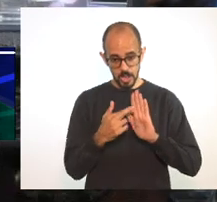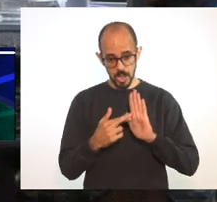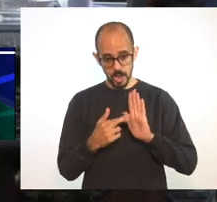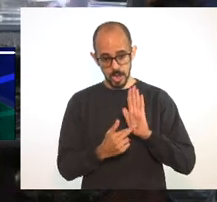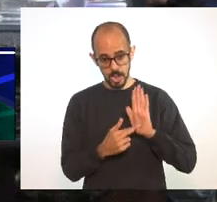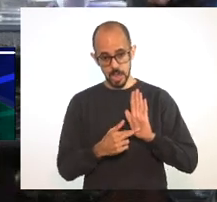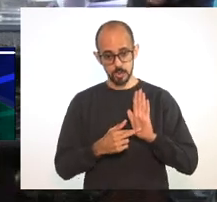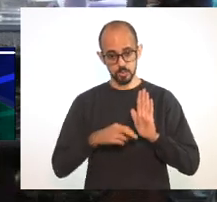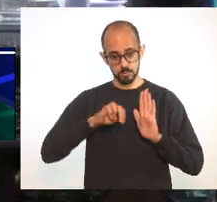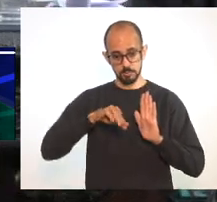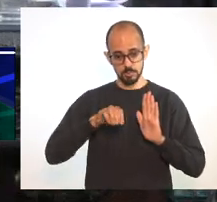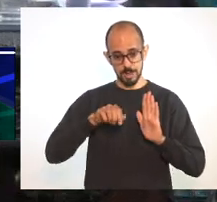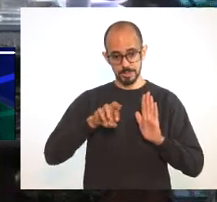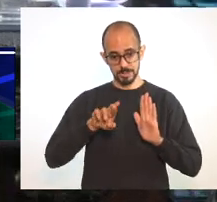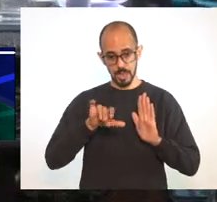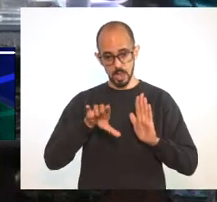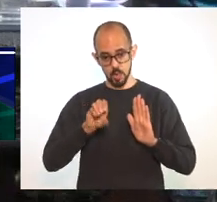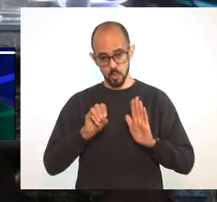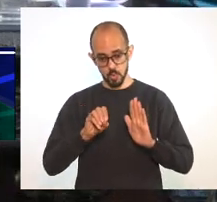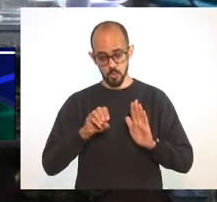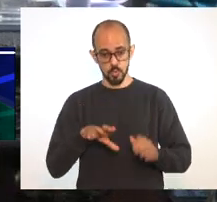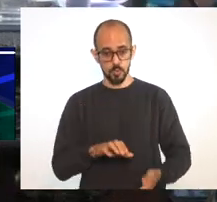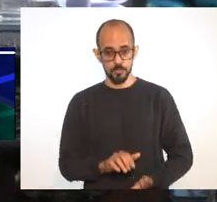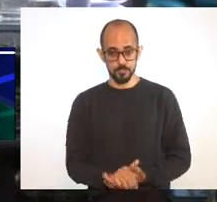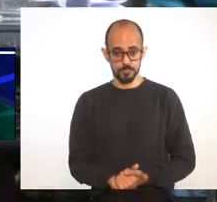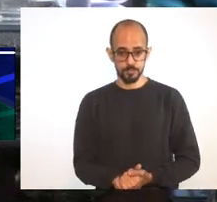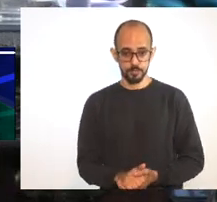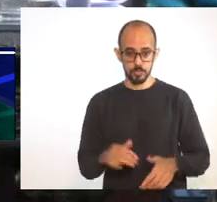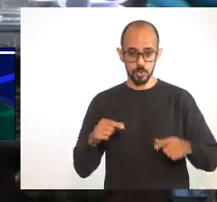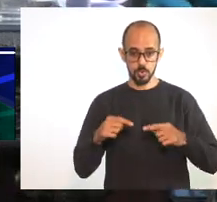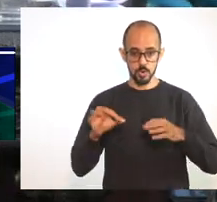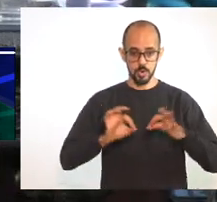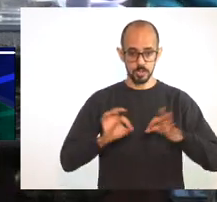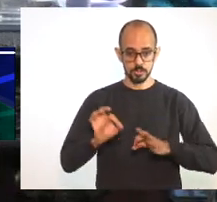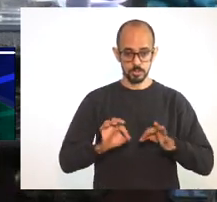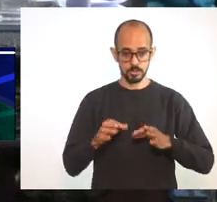Dino. Organizações das comissões permanentes.